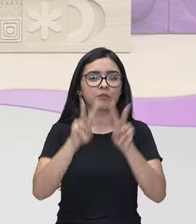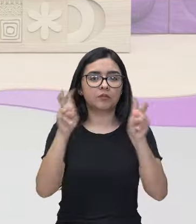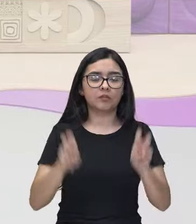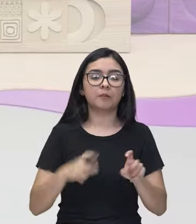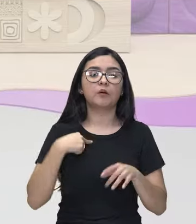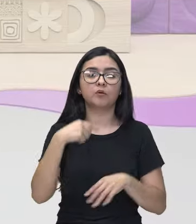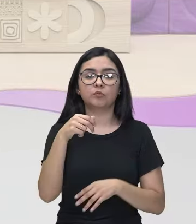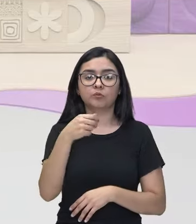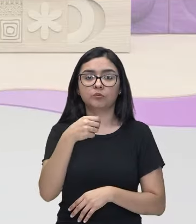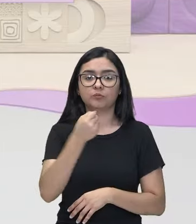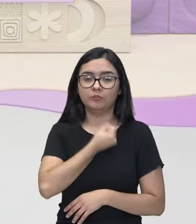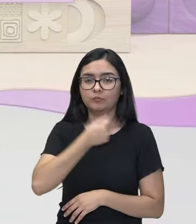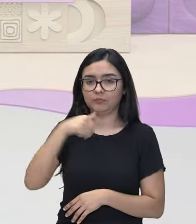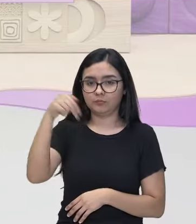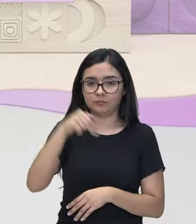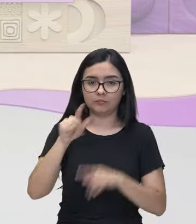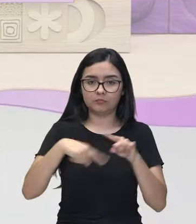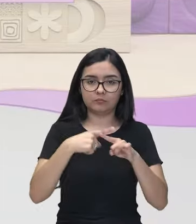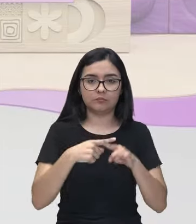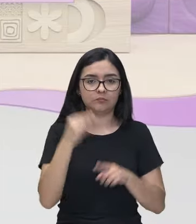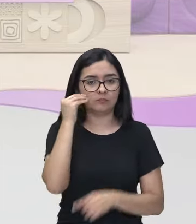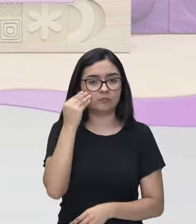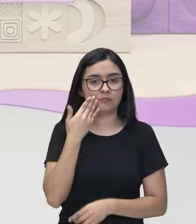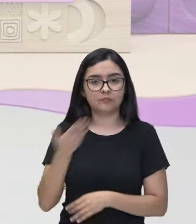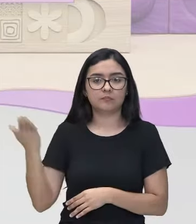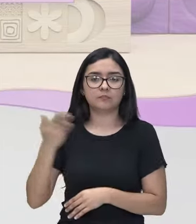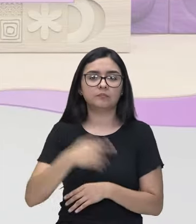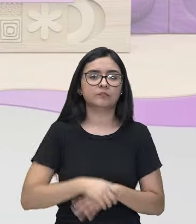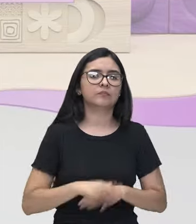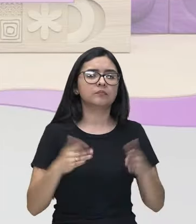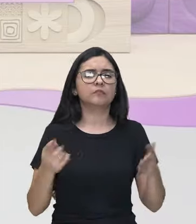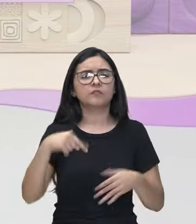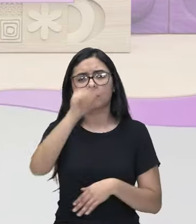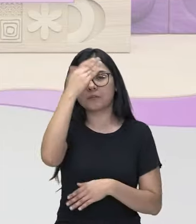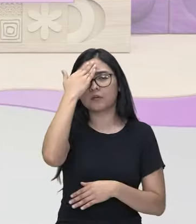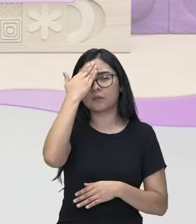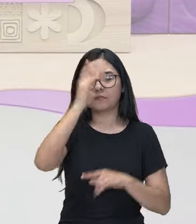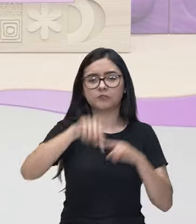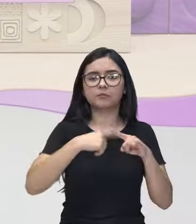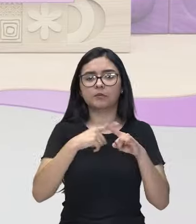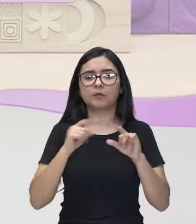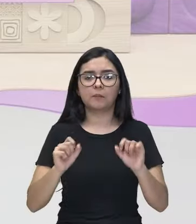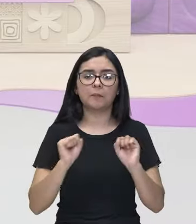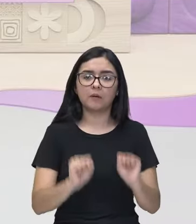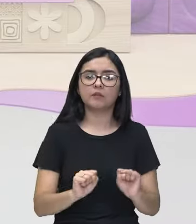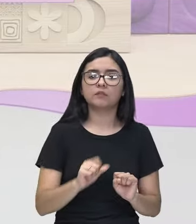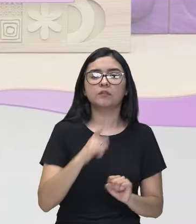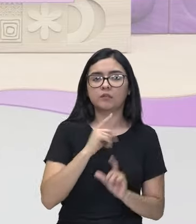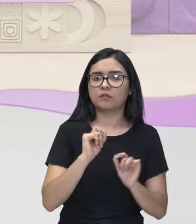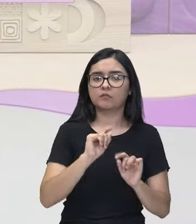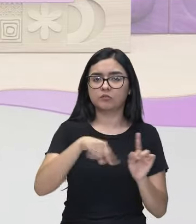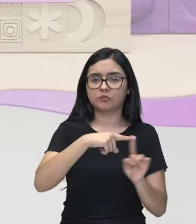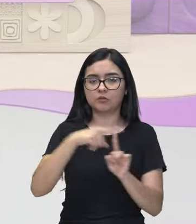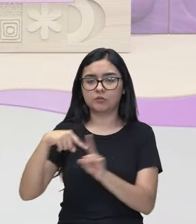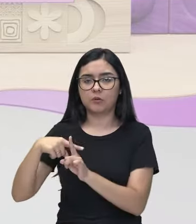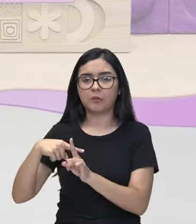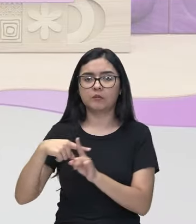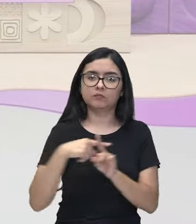sobre multiplicação. Vejam só aí na cartela. Você sabia que multiplicar pode ter ideia de soma